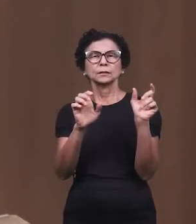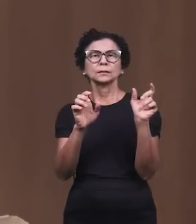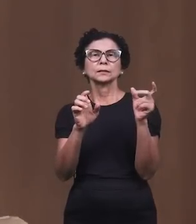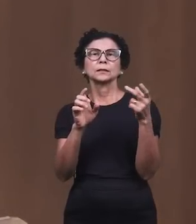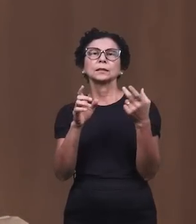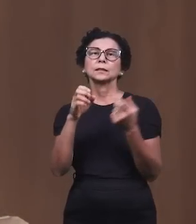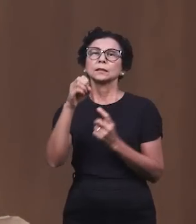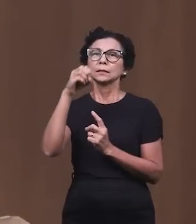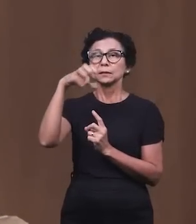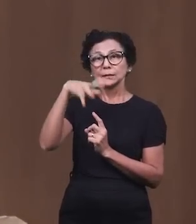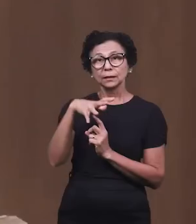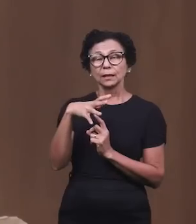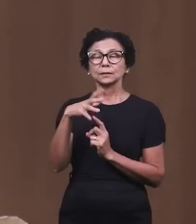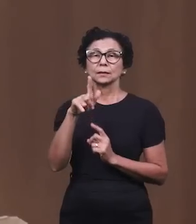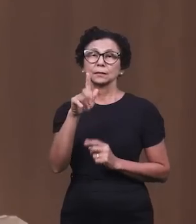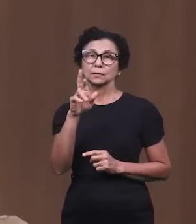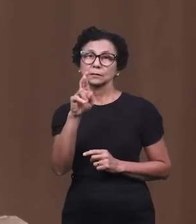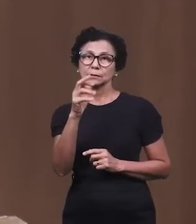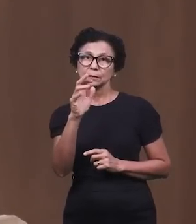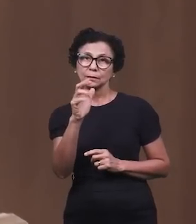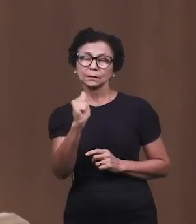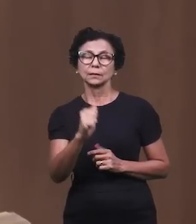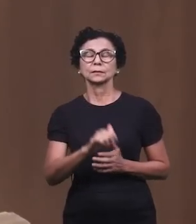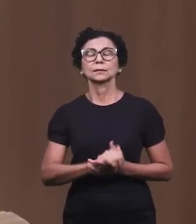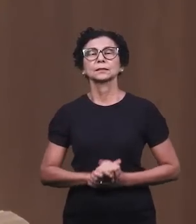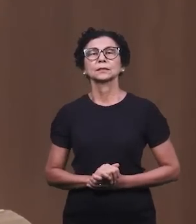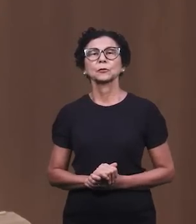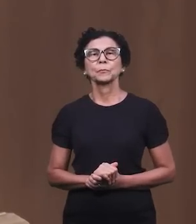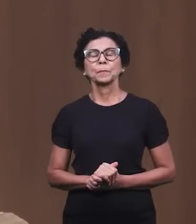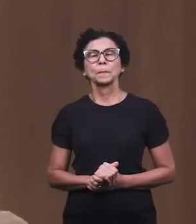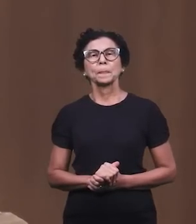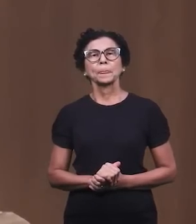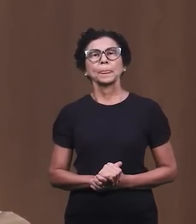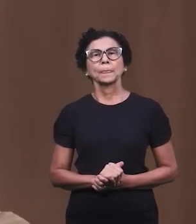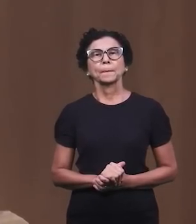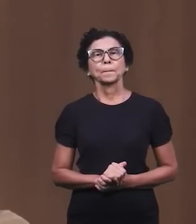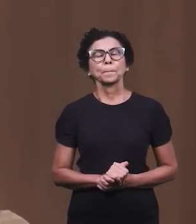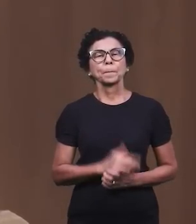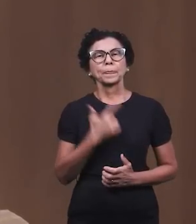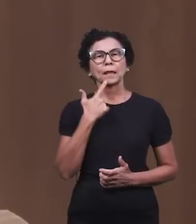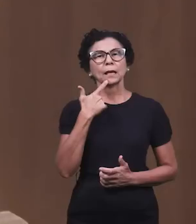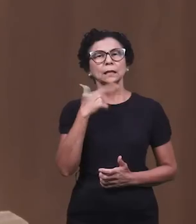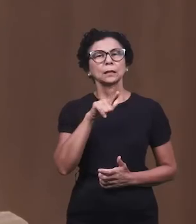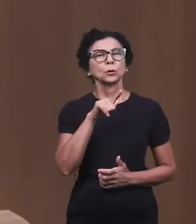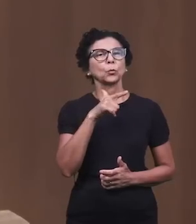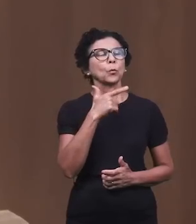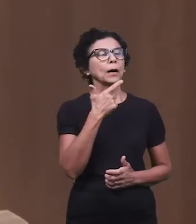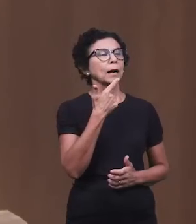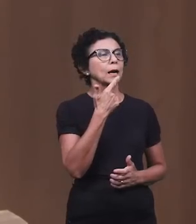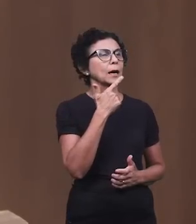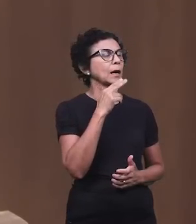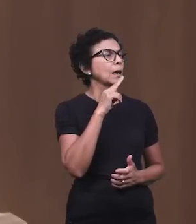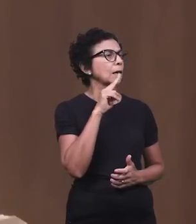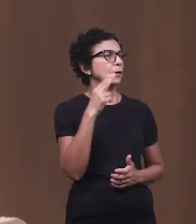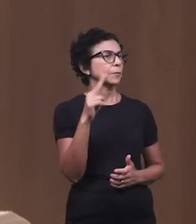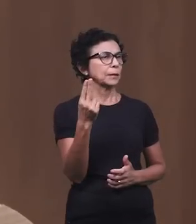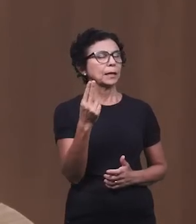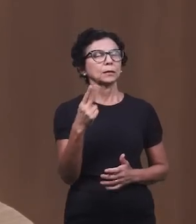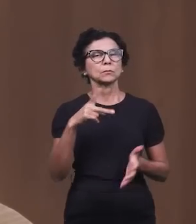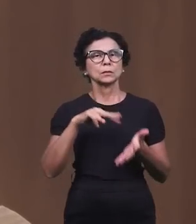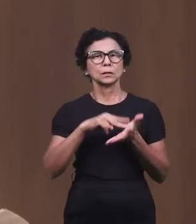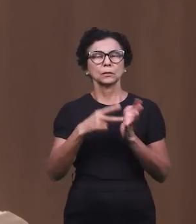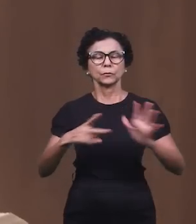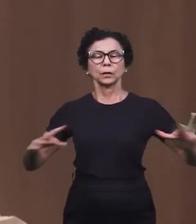hebraico, ela é ligada à palavra união ou unificar. Então veja que o Senhor, ele traz uma palavra que ela não é